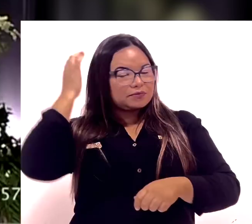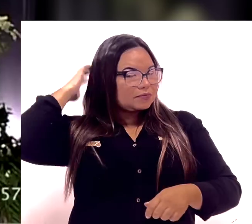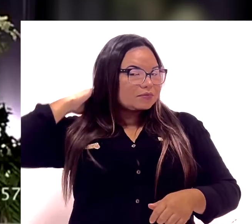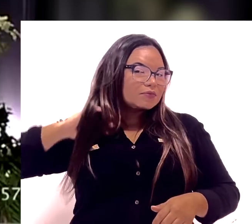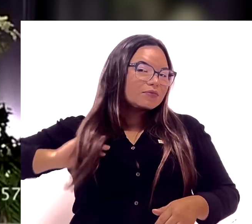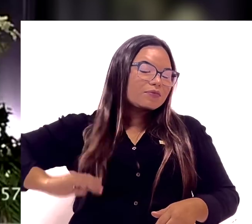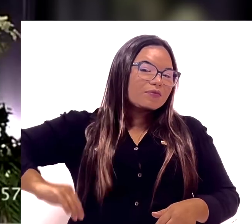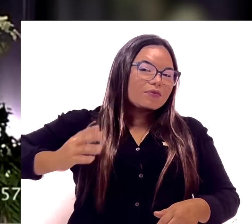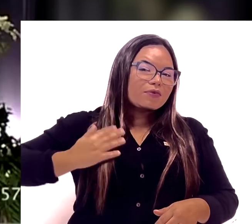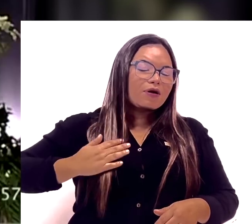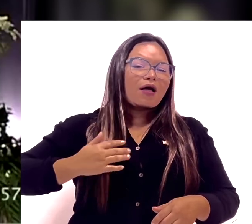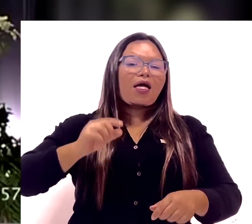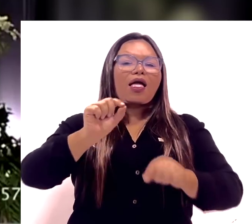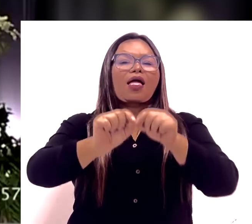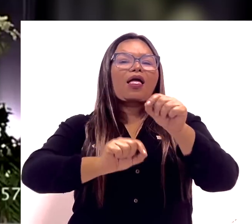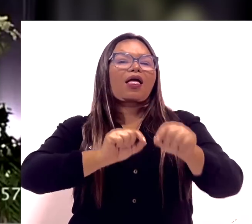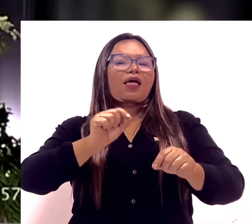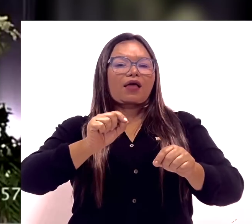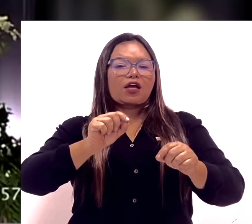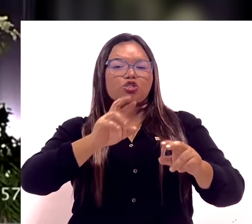quem deve decidir por você?